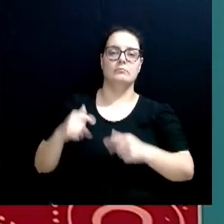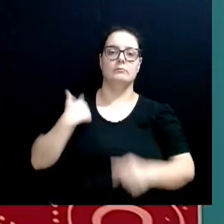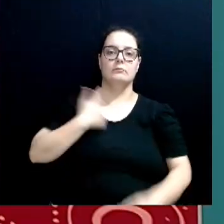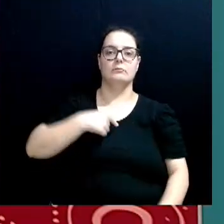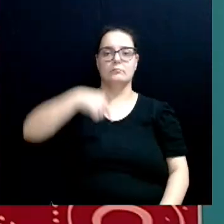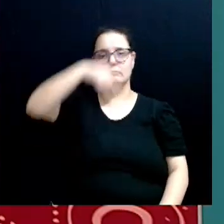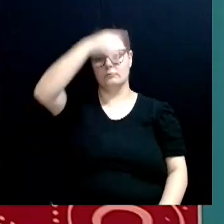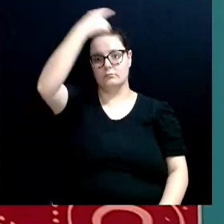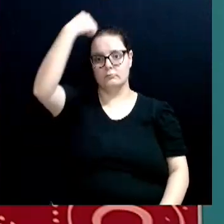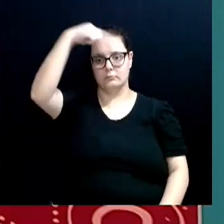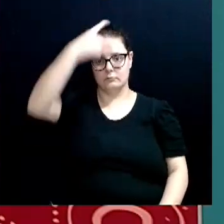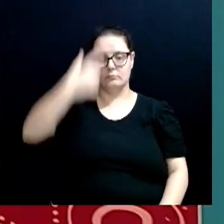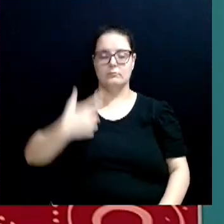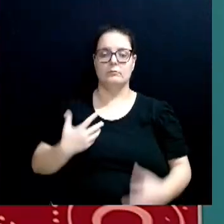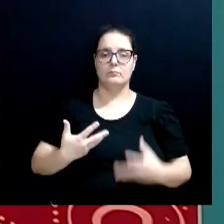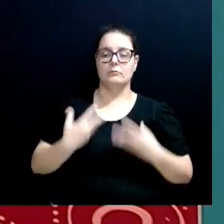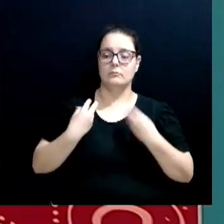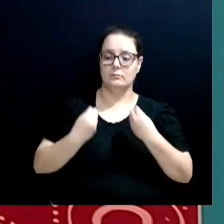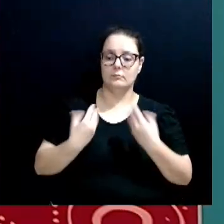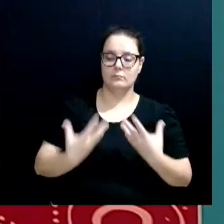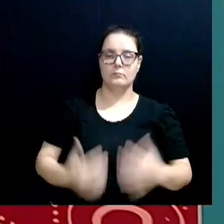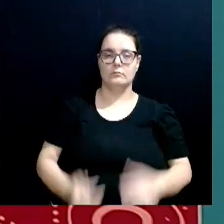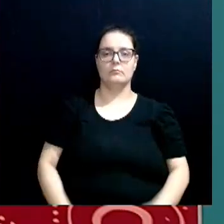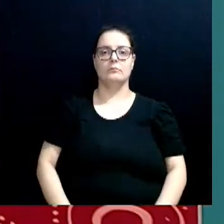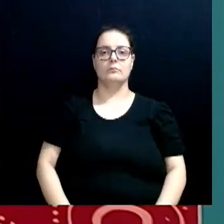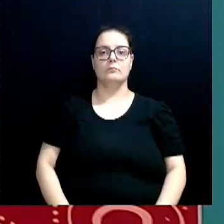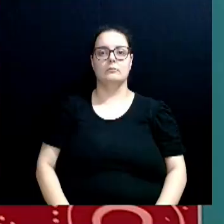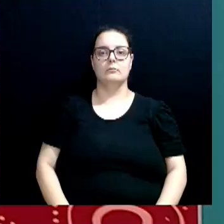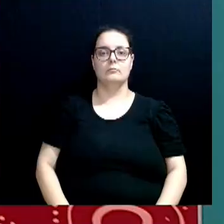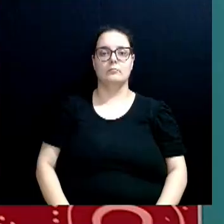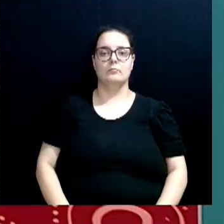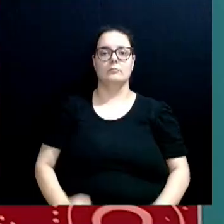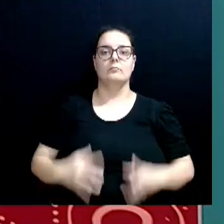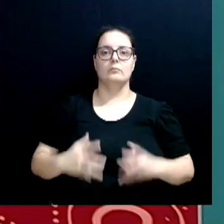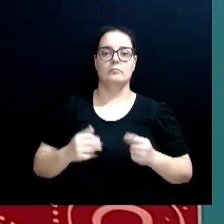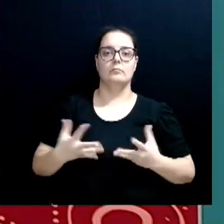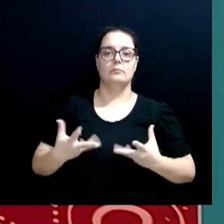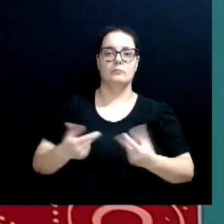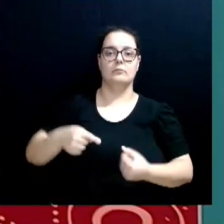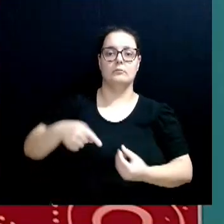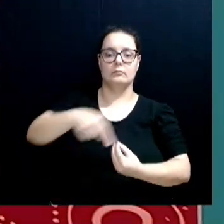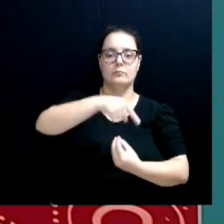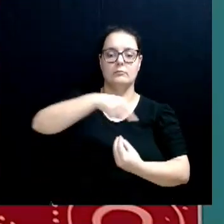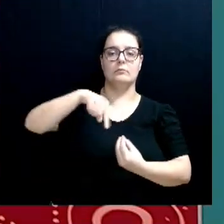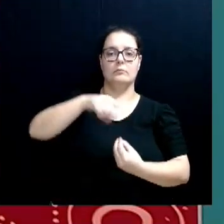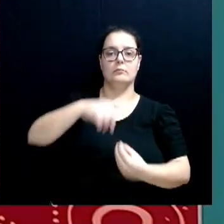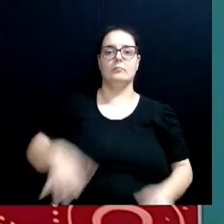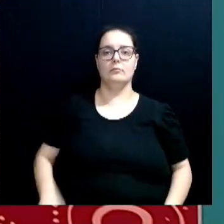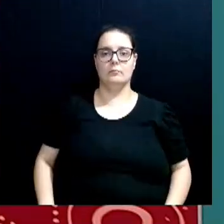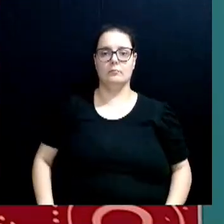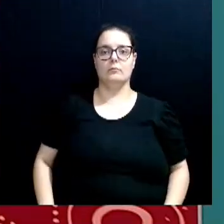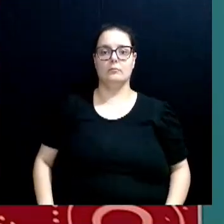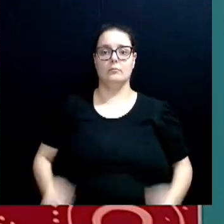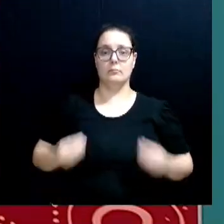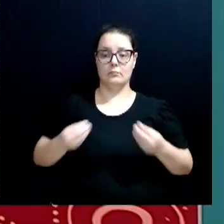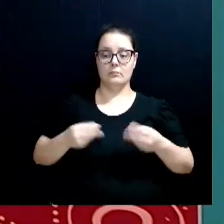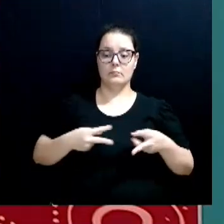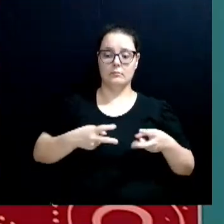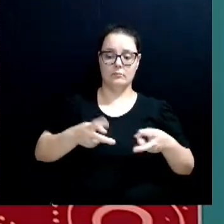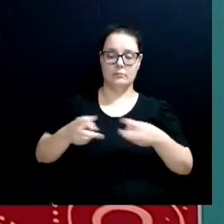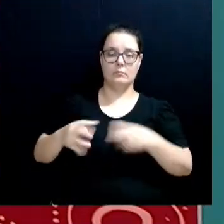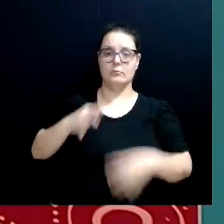como fazer? Primeiro, para que a gente possa dar conhecimento e